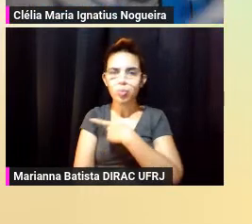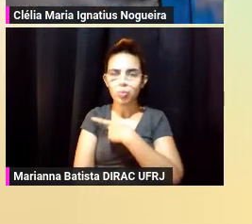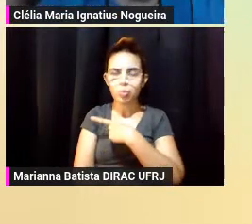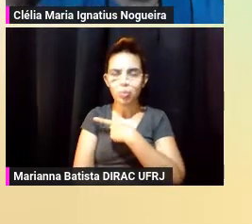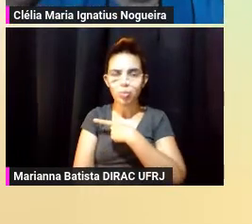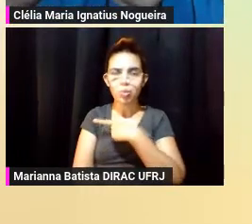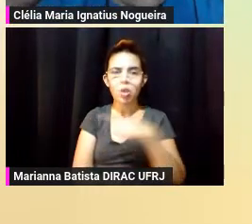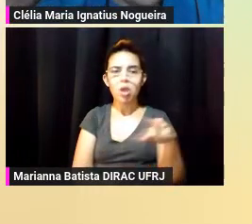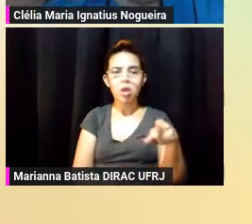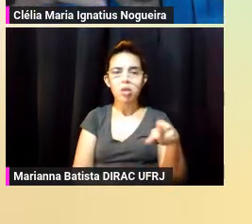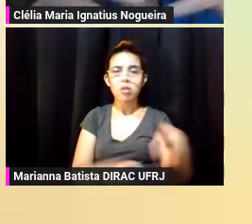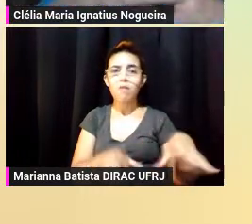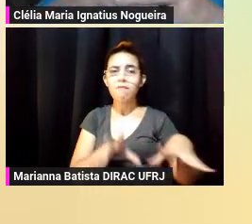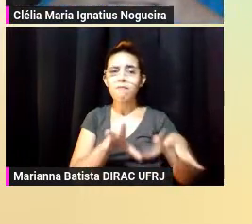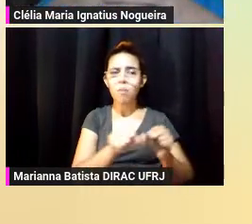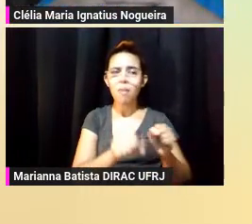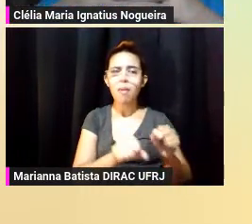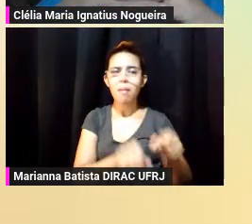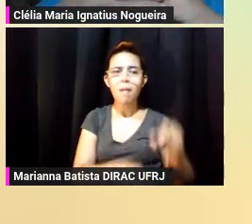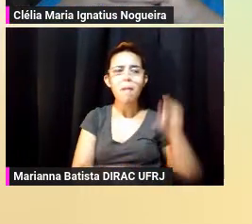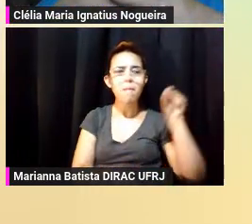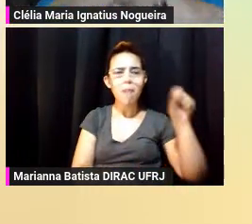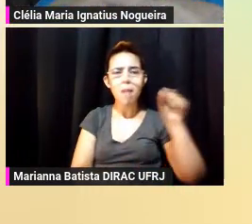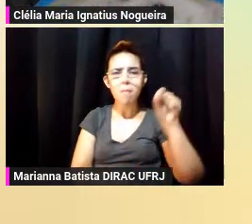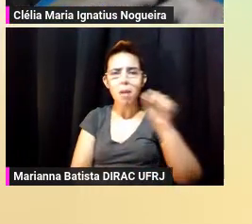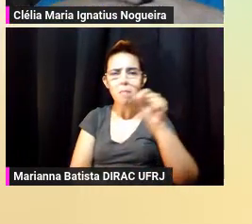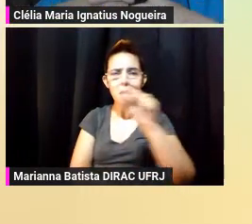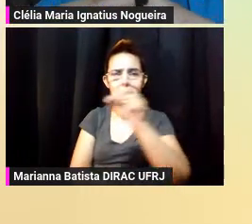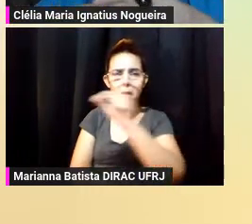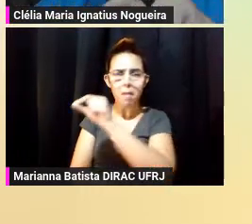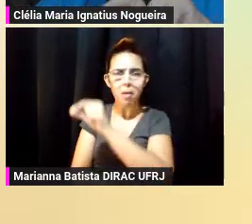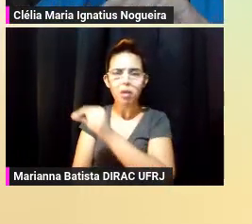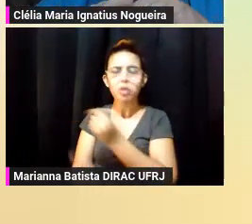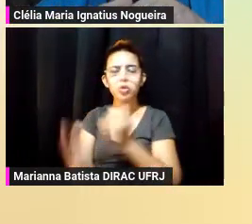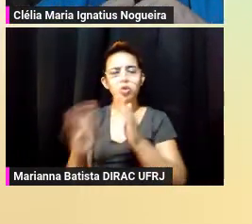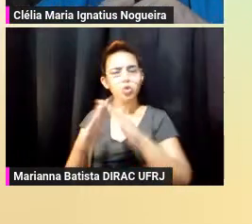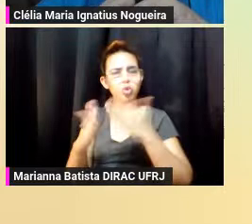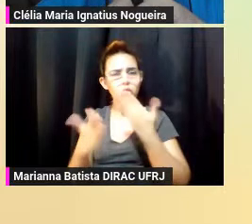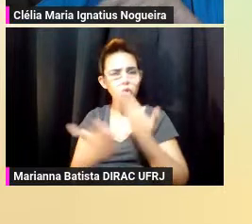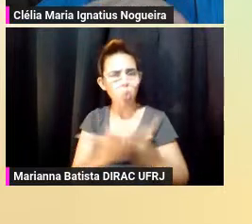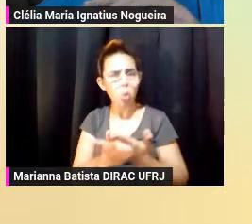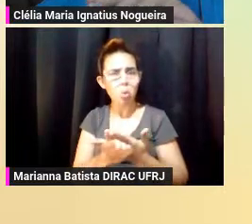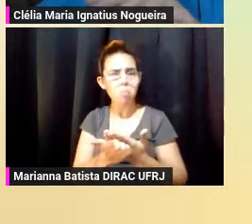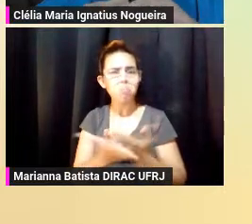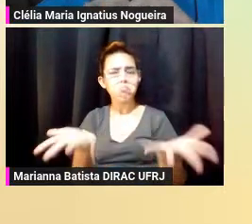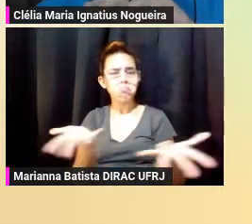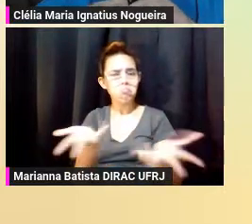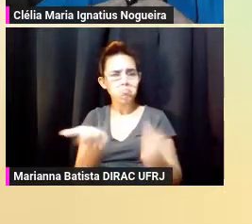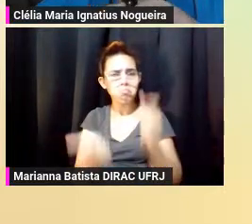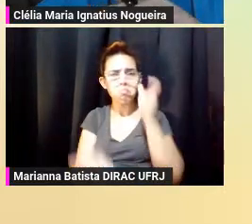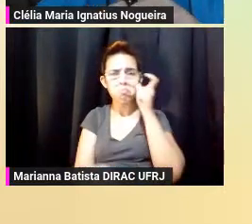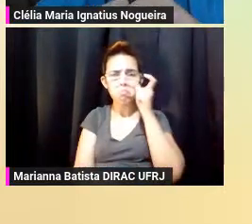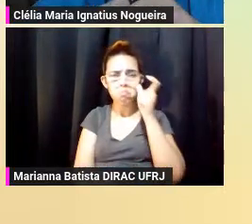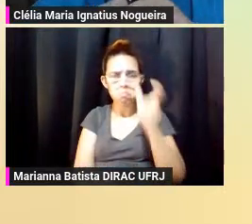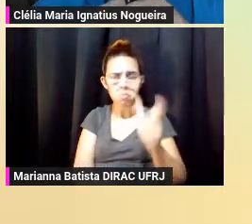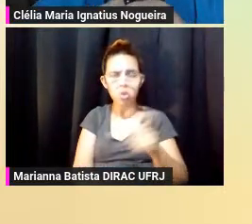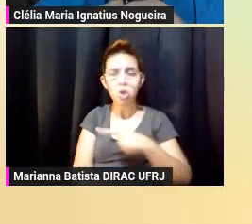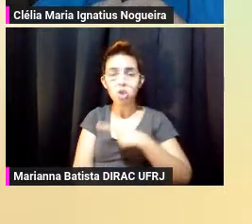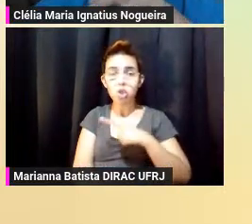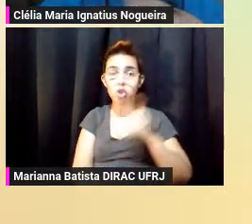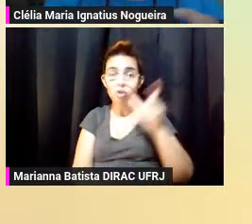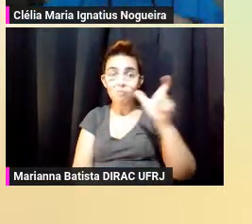Rio Claro, que eram escolas interessantes. Só que eu tinha o seu Thiago, e eu tinha assistido aula de